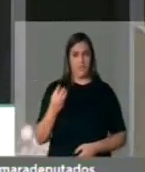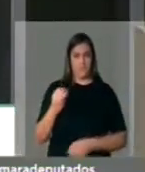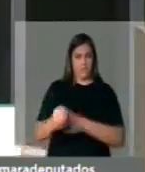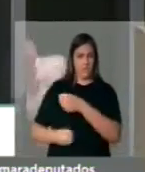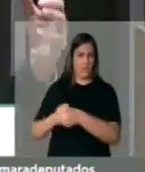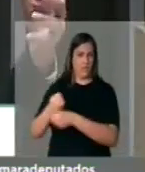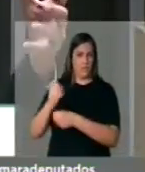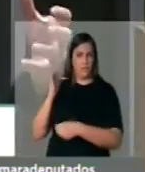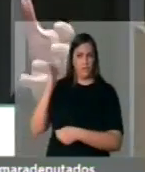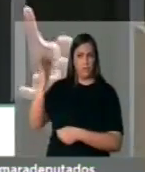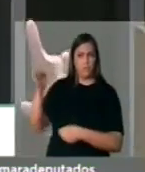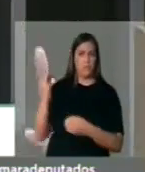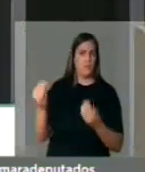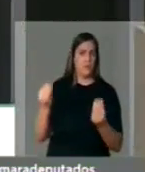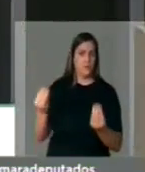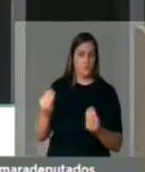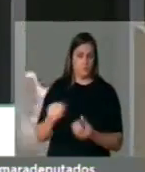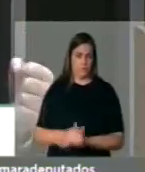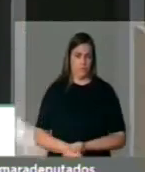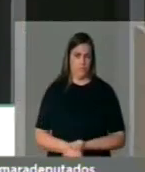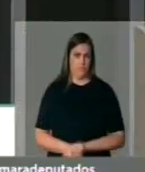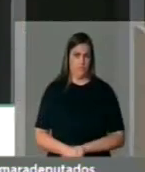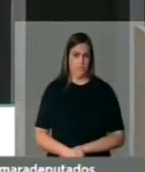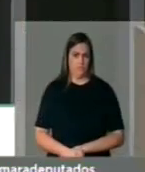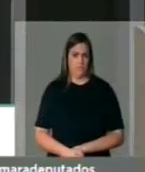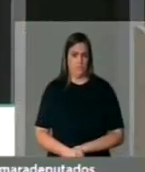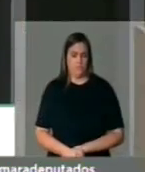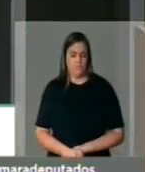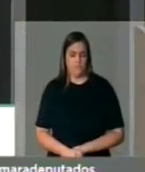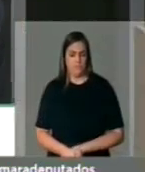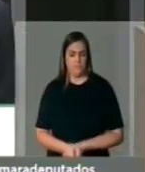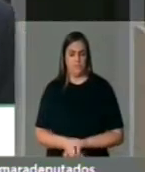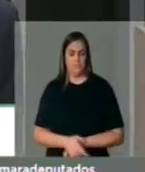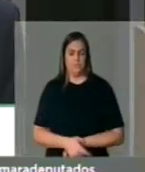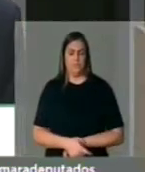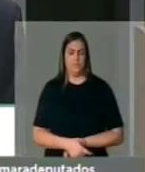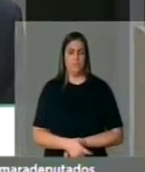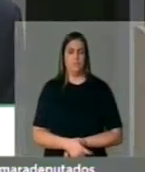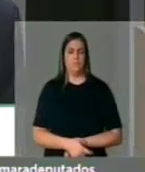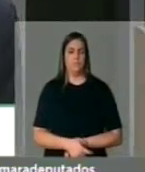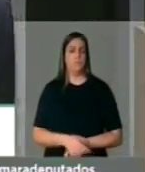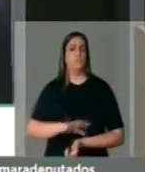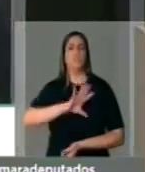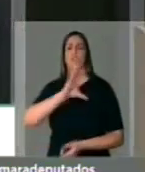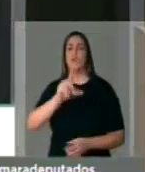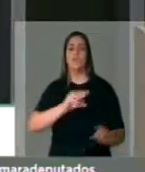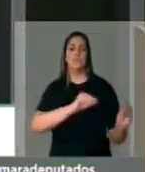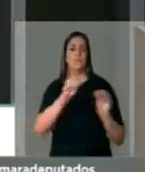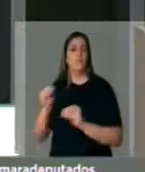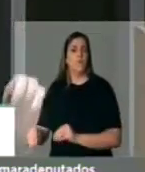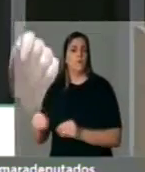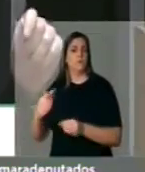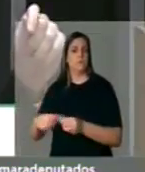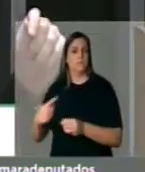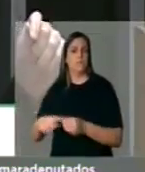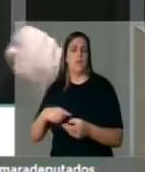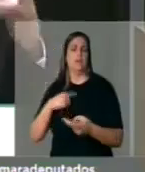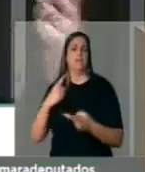um produto produzido pelos nossos agricultores, teremos que importá-lo de outros